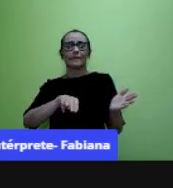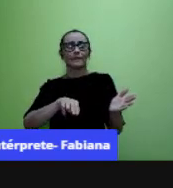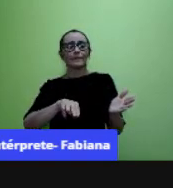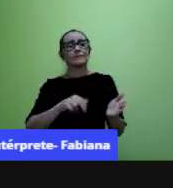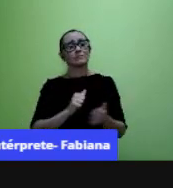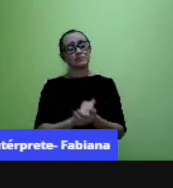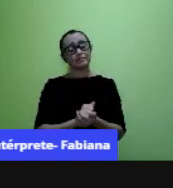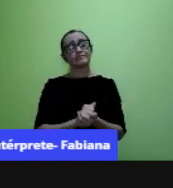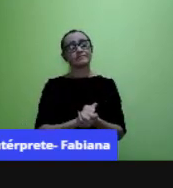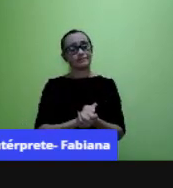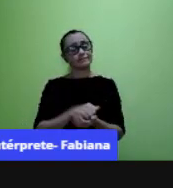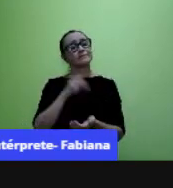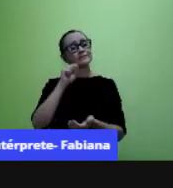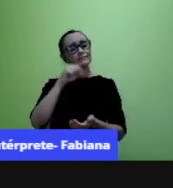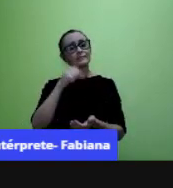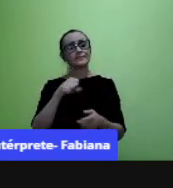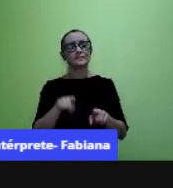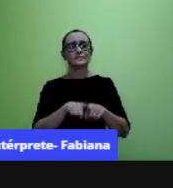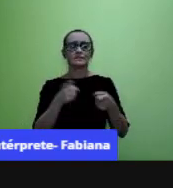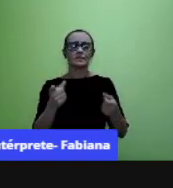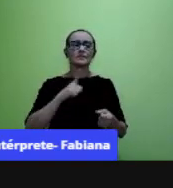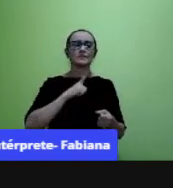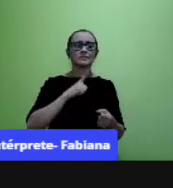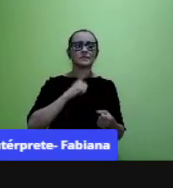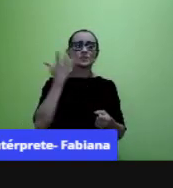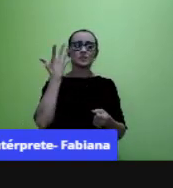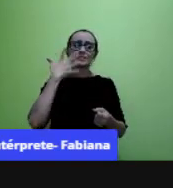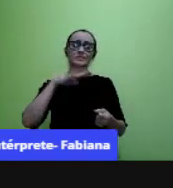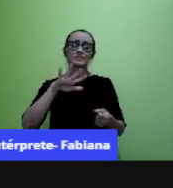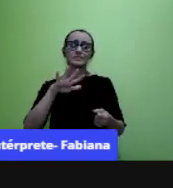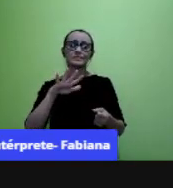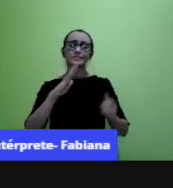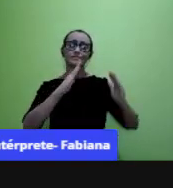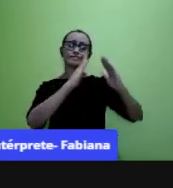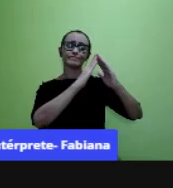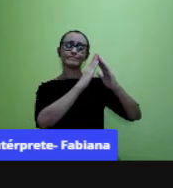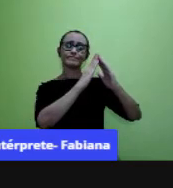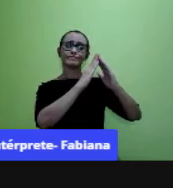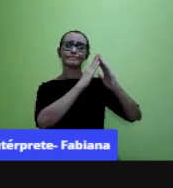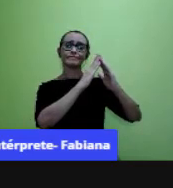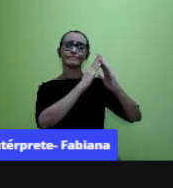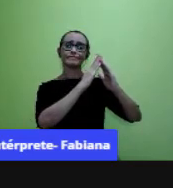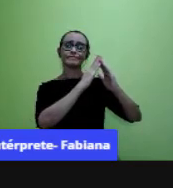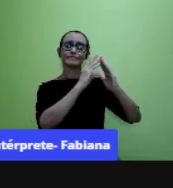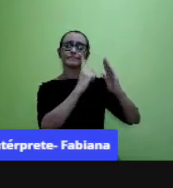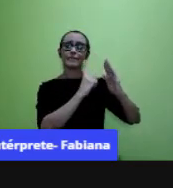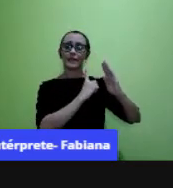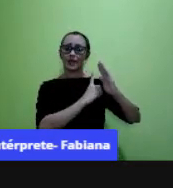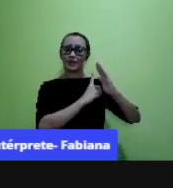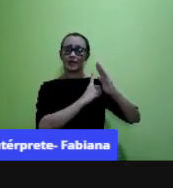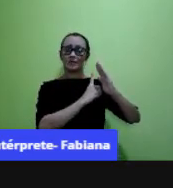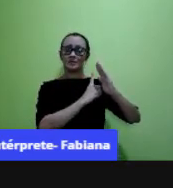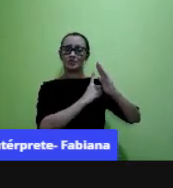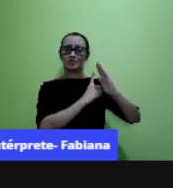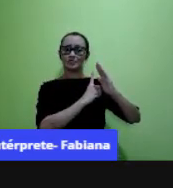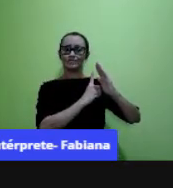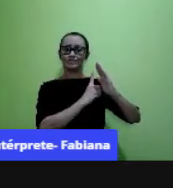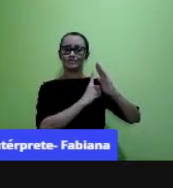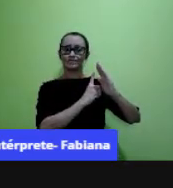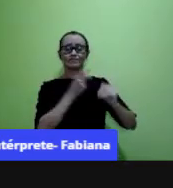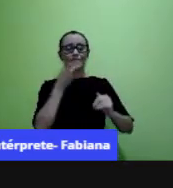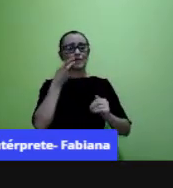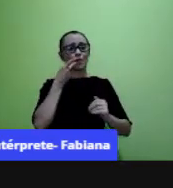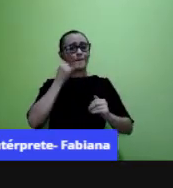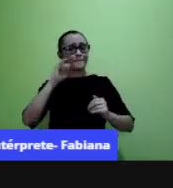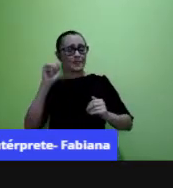nós também temos aquela criança que fica dentro de casa, que o pai não deixa sair, que a avó não deixa sair, que